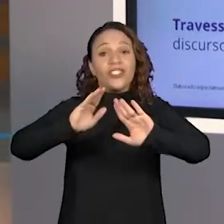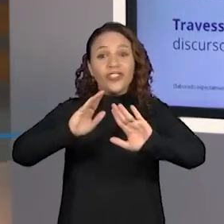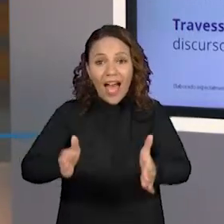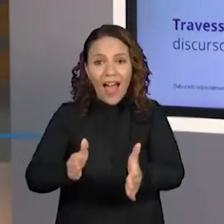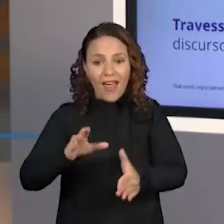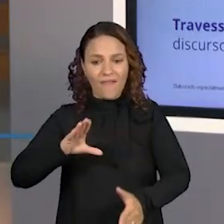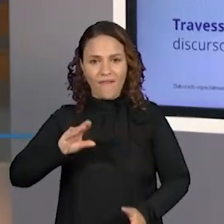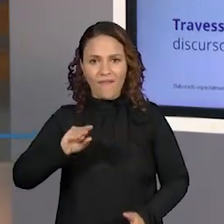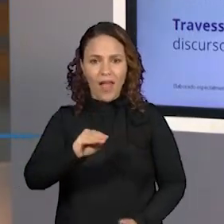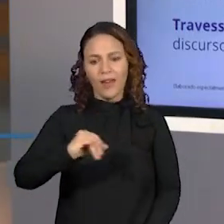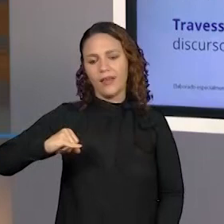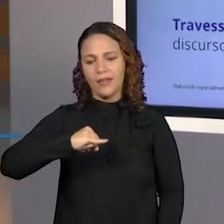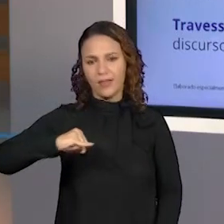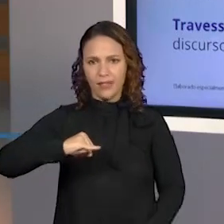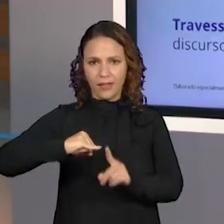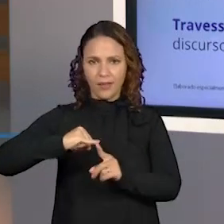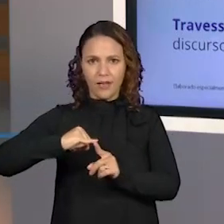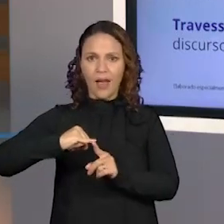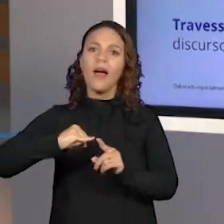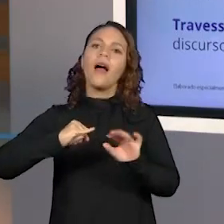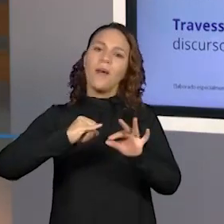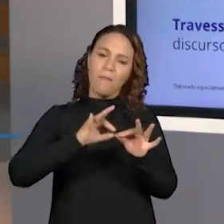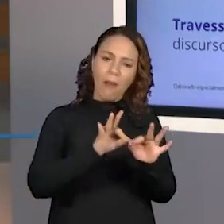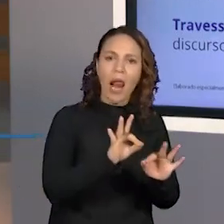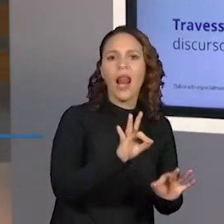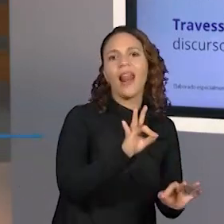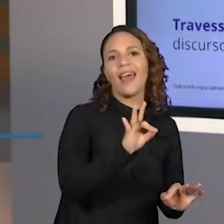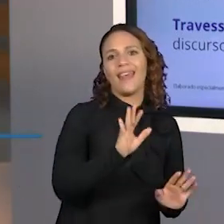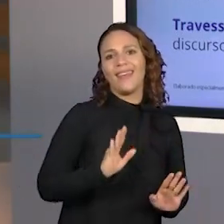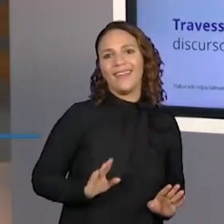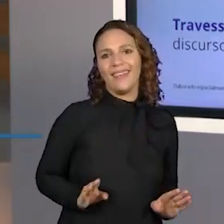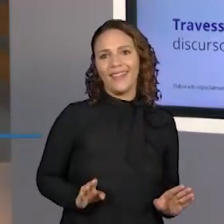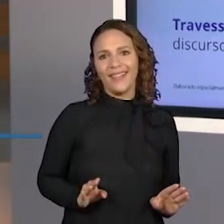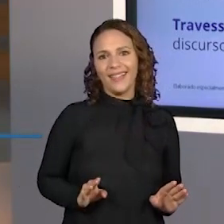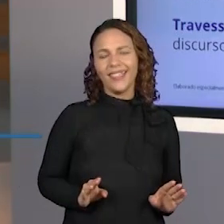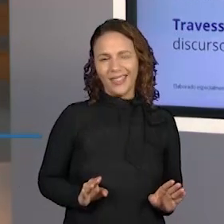falar. Então, no início da frase, eu vou colocar o ponto de travessão.